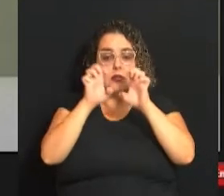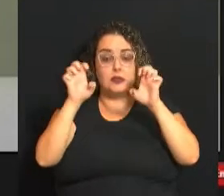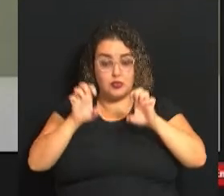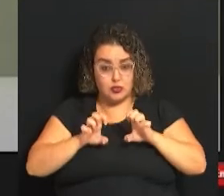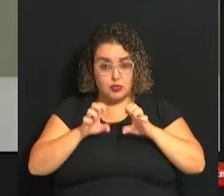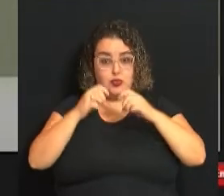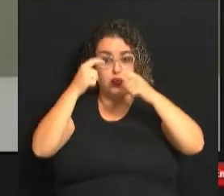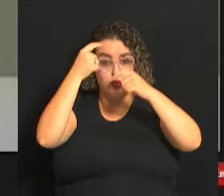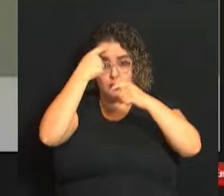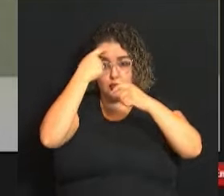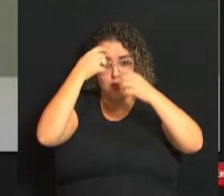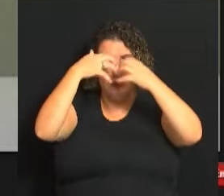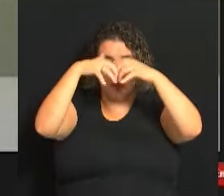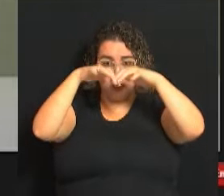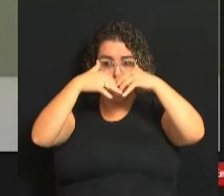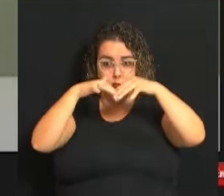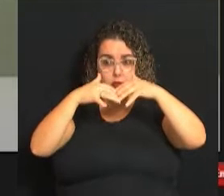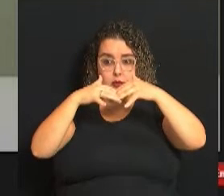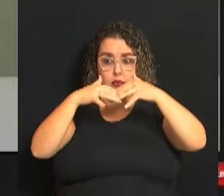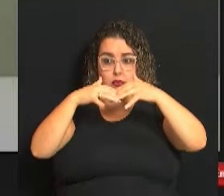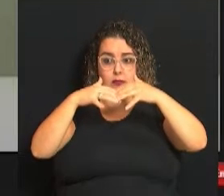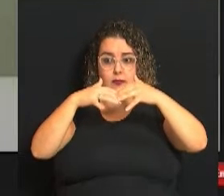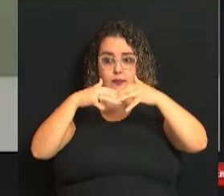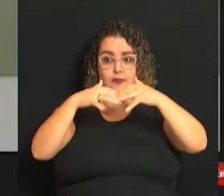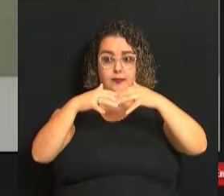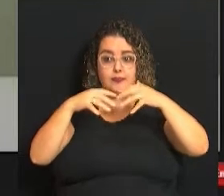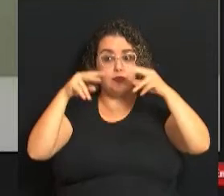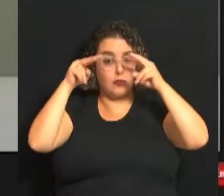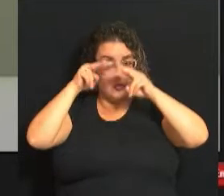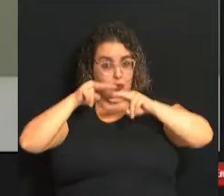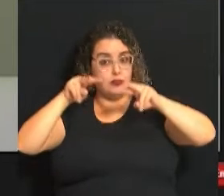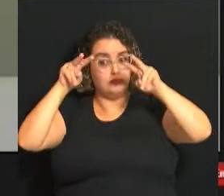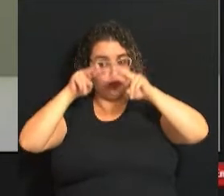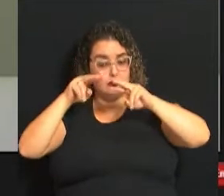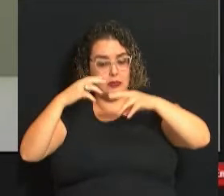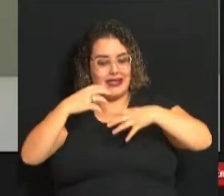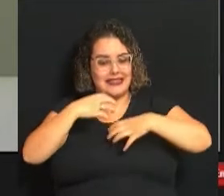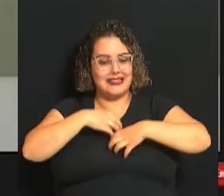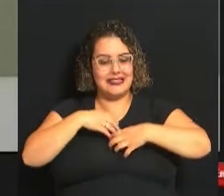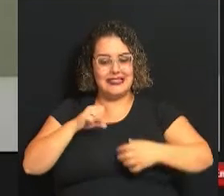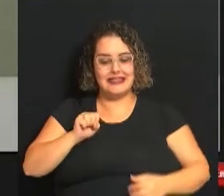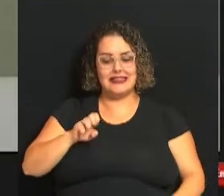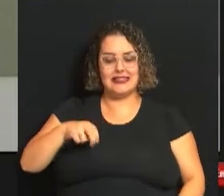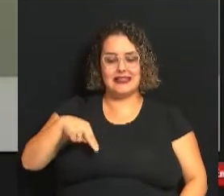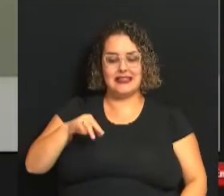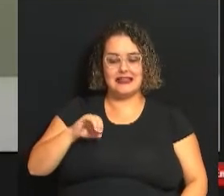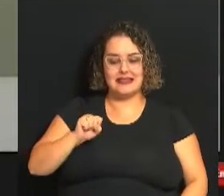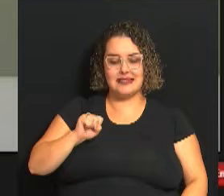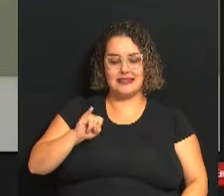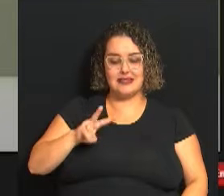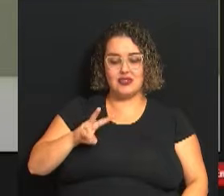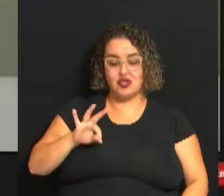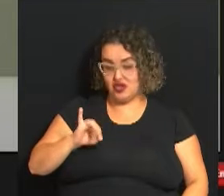isso vai refletir tanto no seu ponto de vista sensitivo quanto motor. Por exemplo,